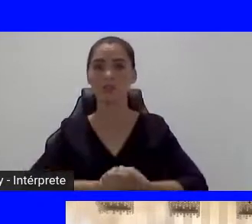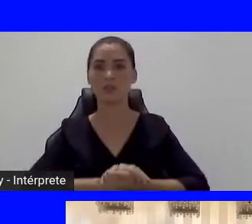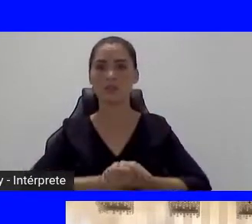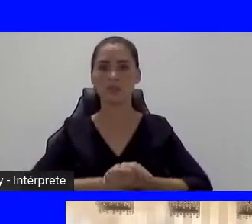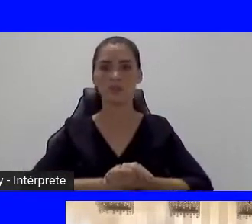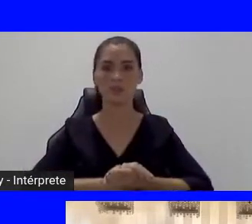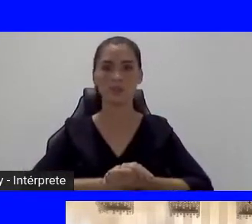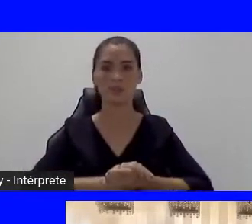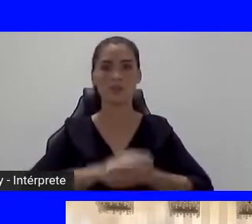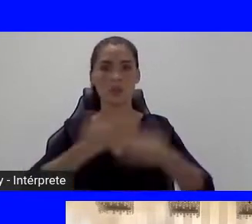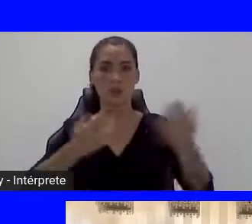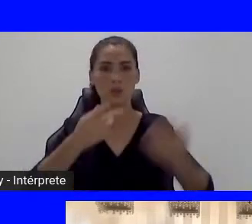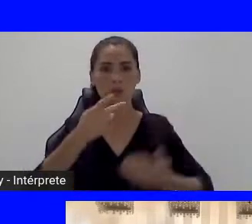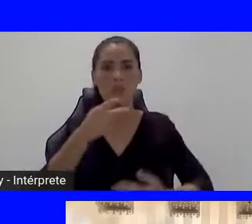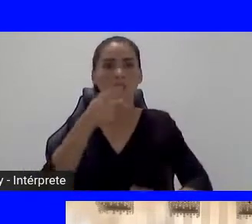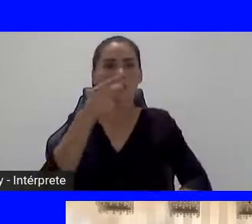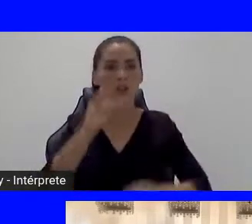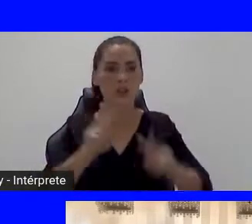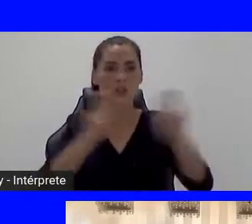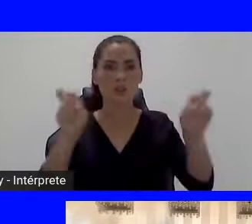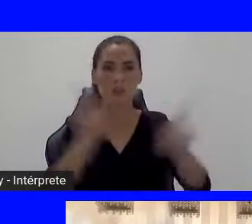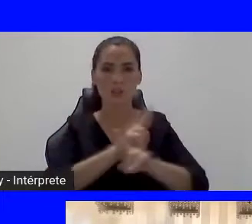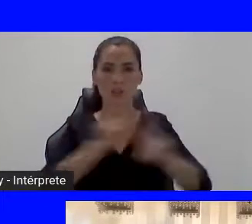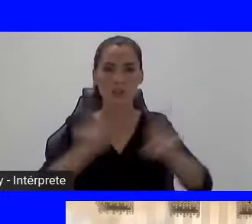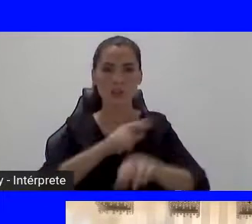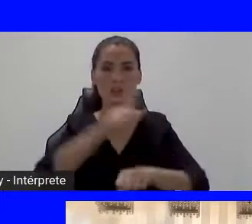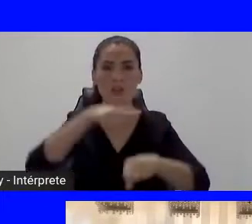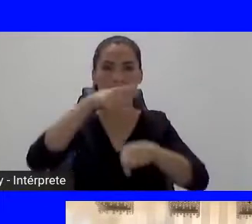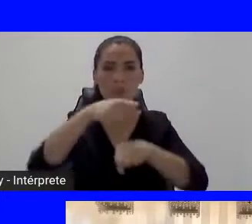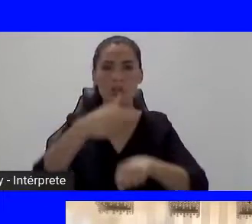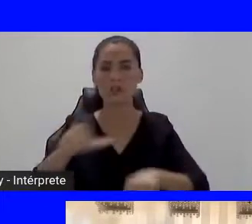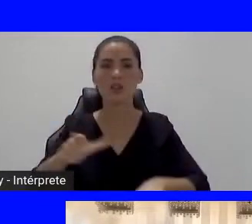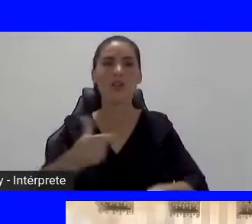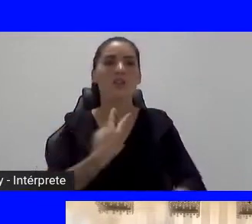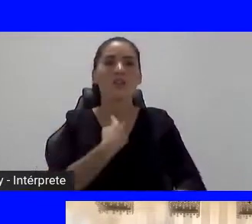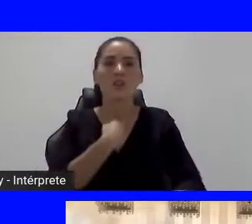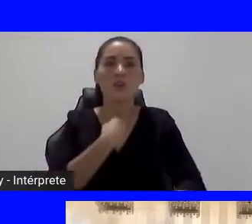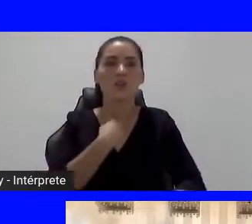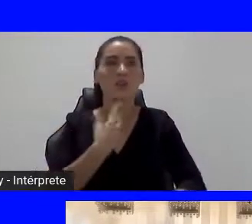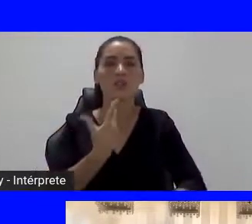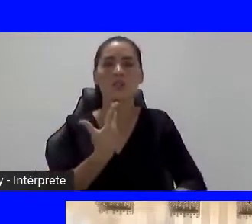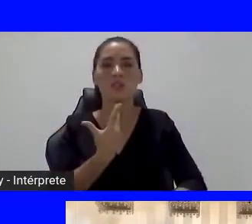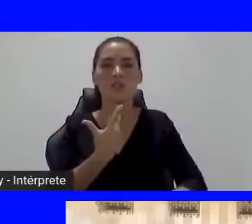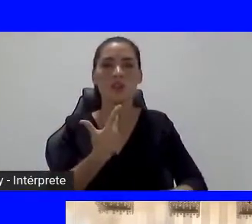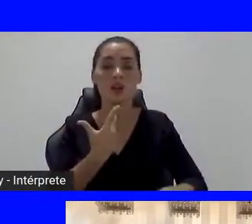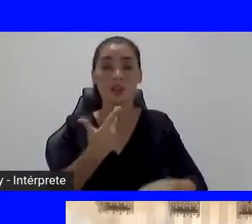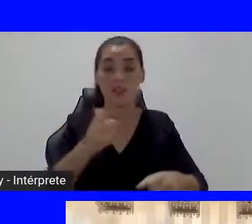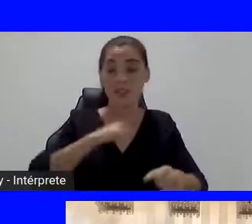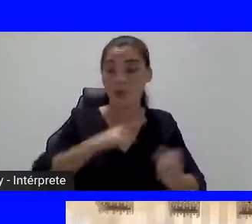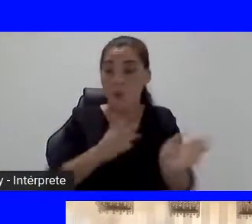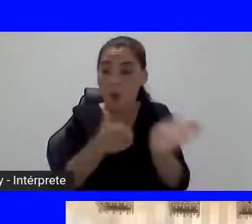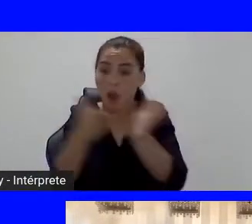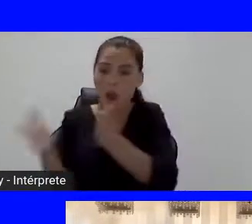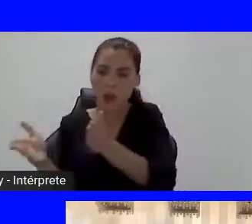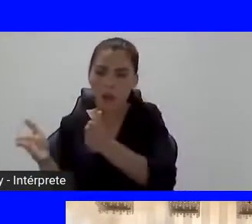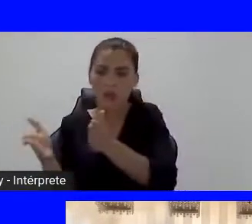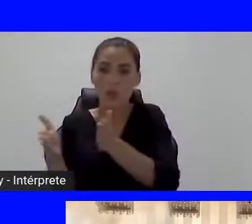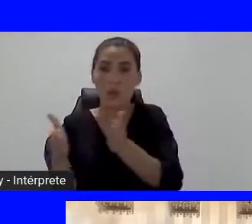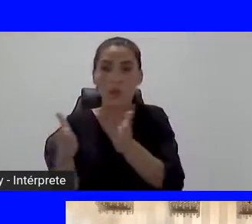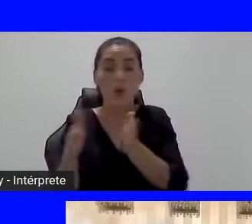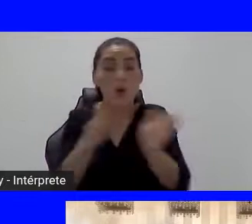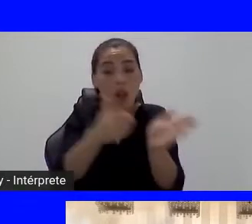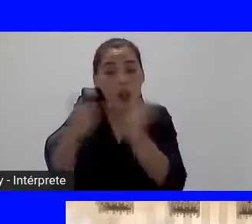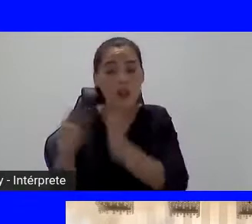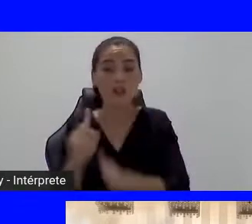falamos de relações internacionais, não pode haver ideologia, não pode haver lado. O lado é um só, é o que diz a Constituição Federal. A